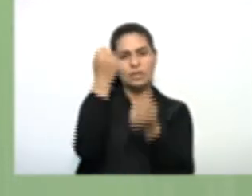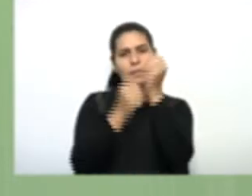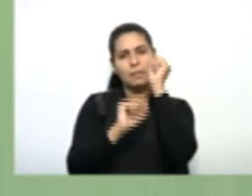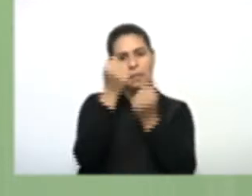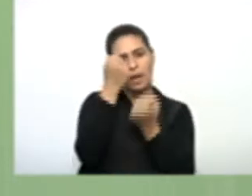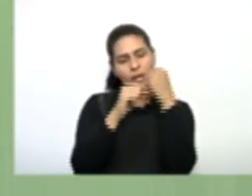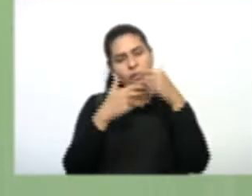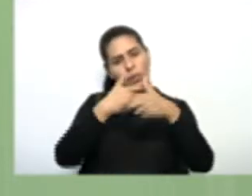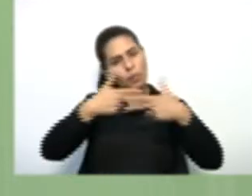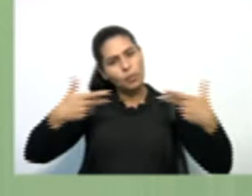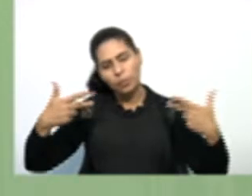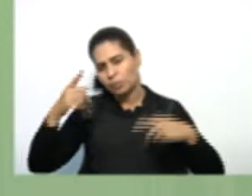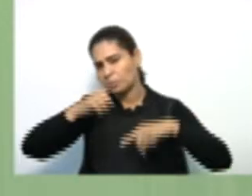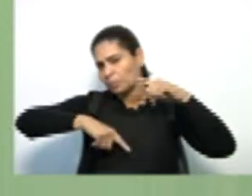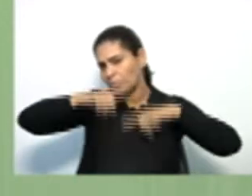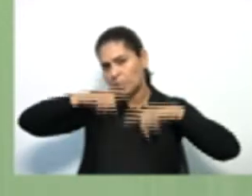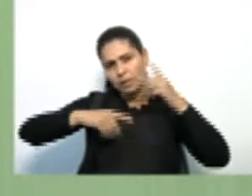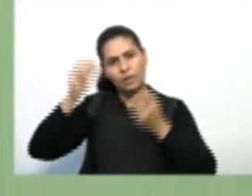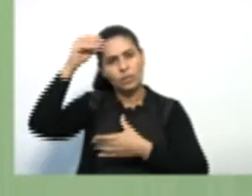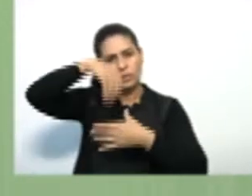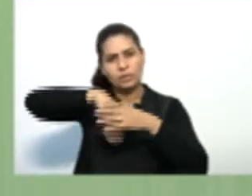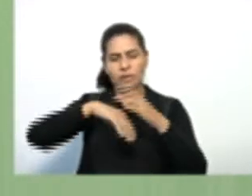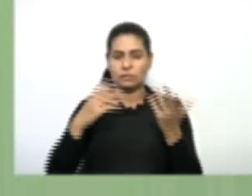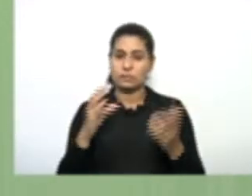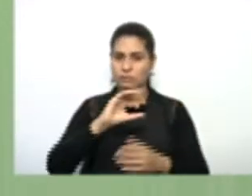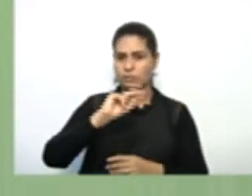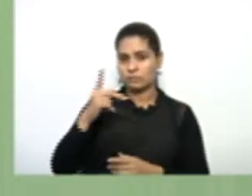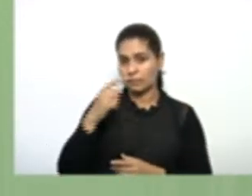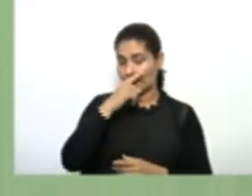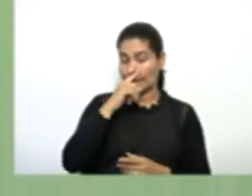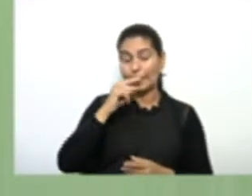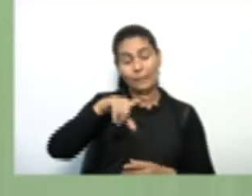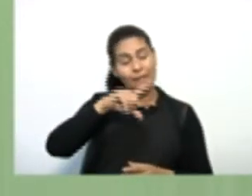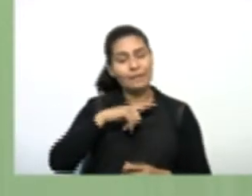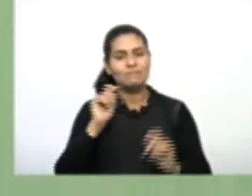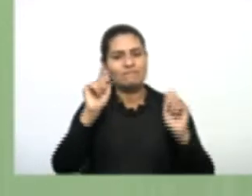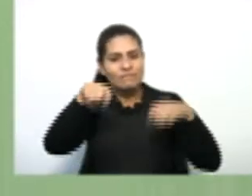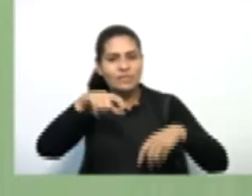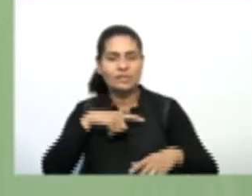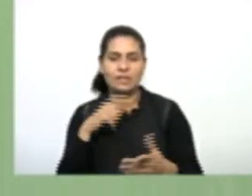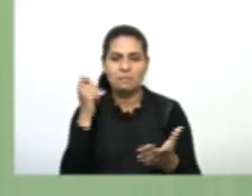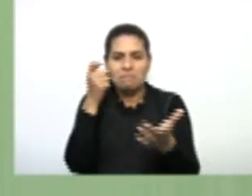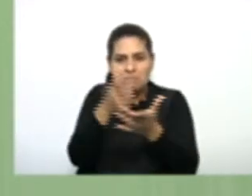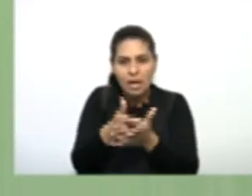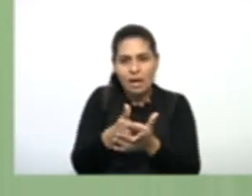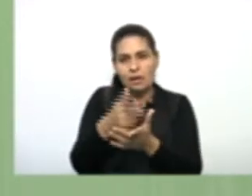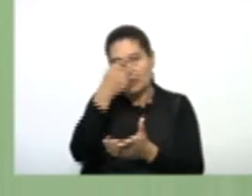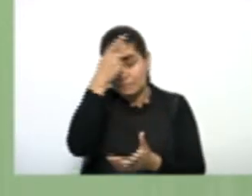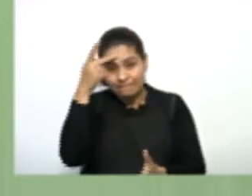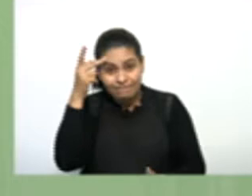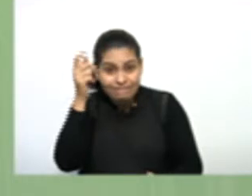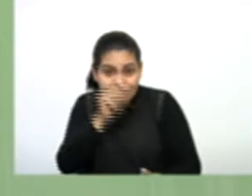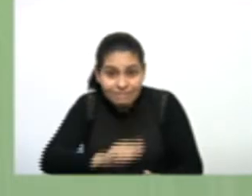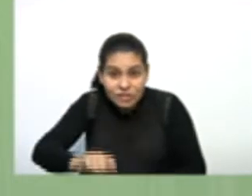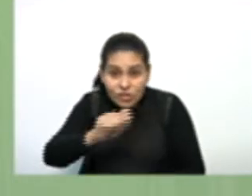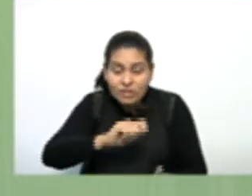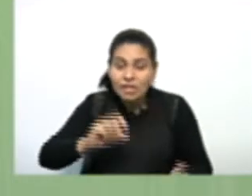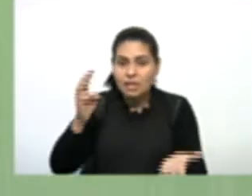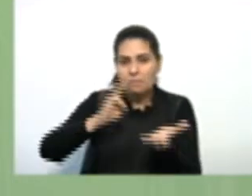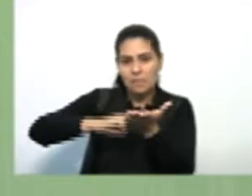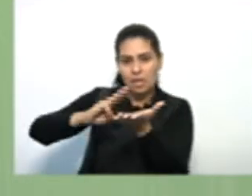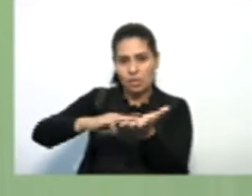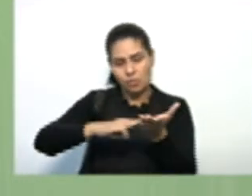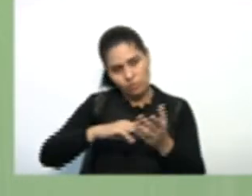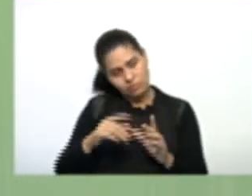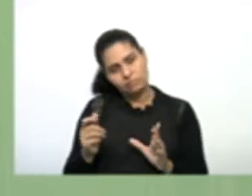equipamentos, máquinas, né? Vários custos de manutenção. E esses custos eles devem ser pagos pelos seus associados, que são os cooperados,